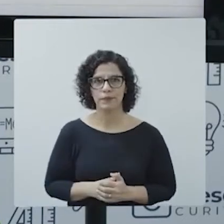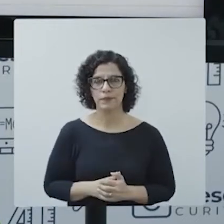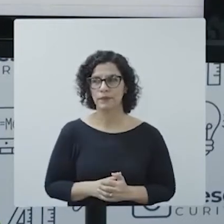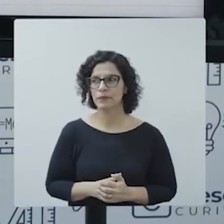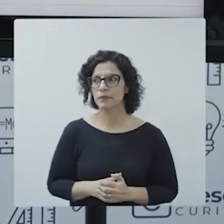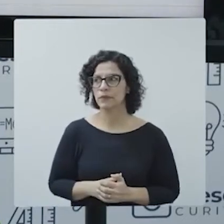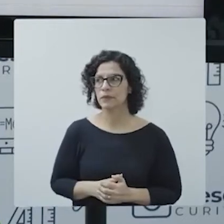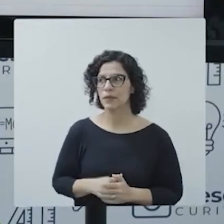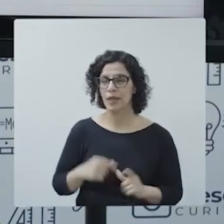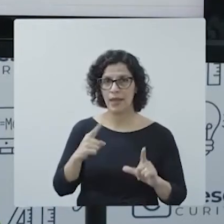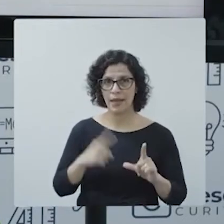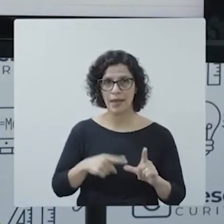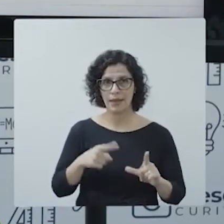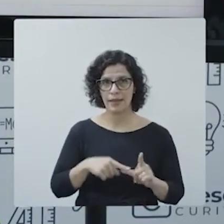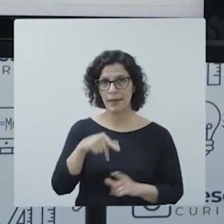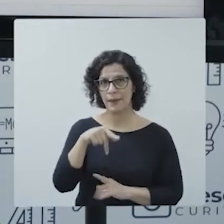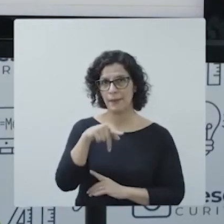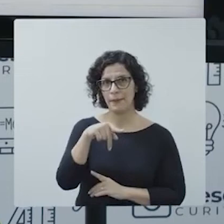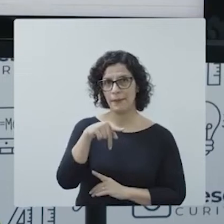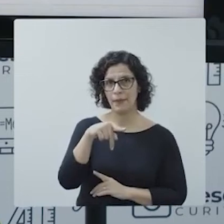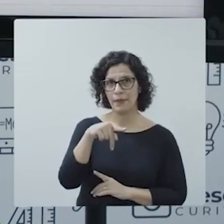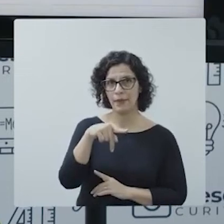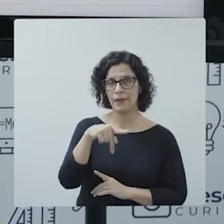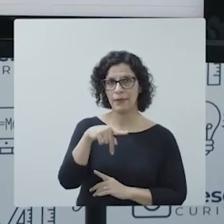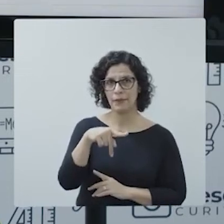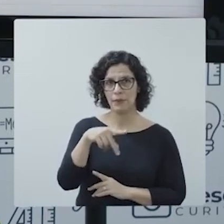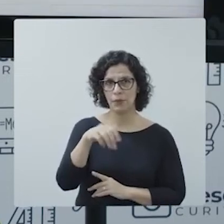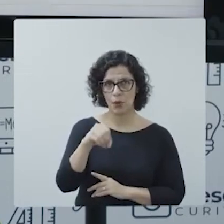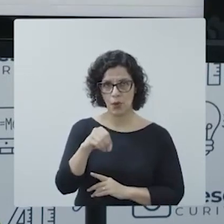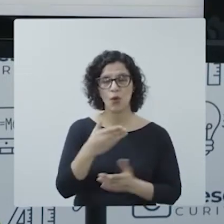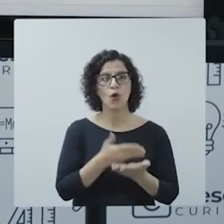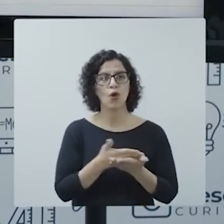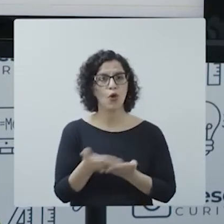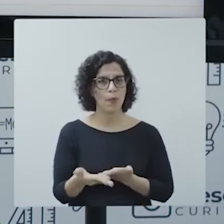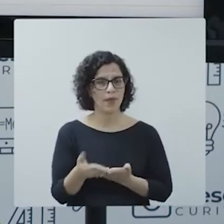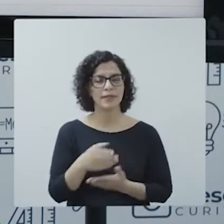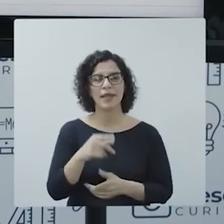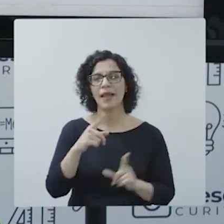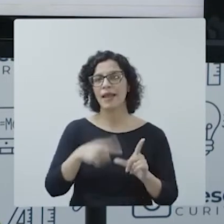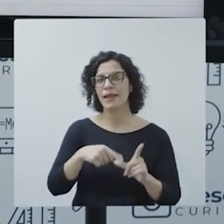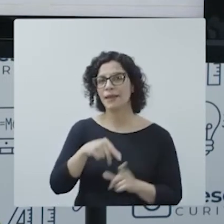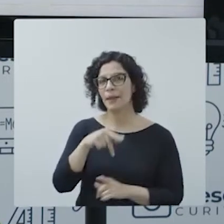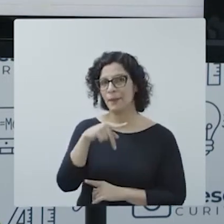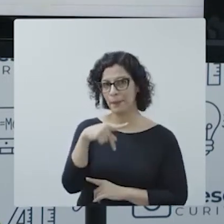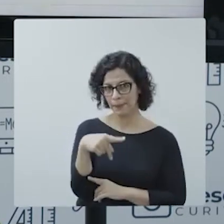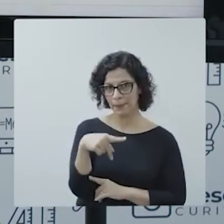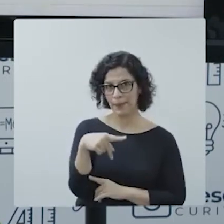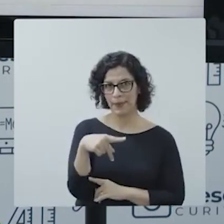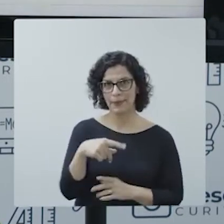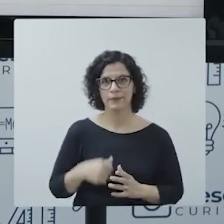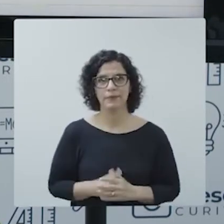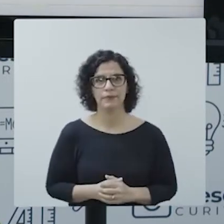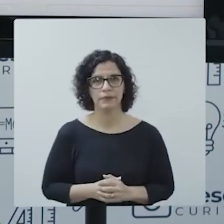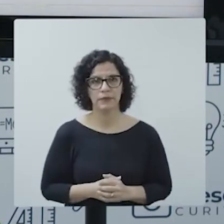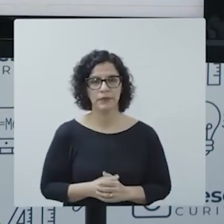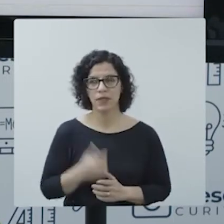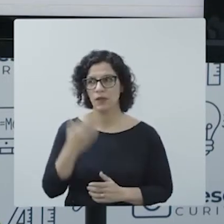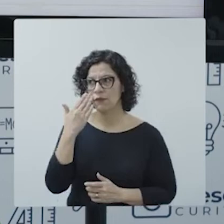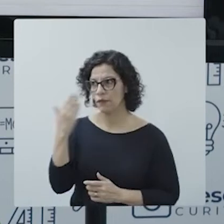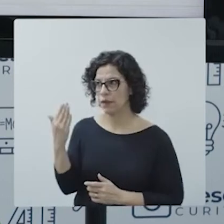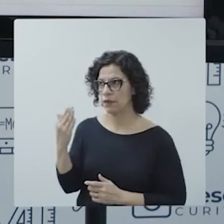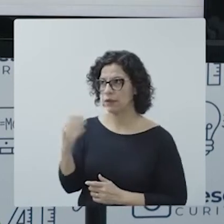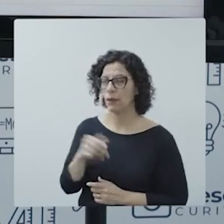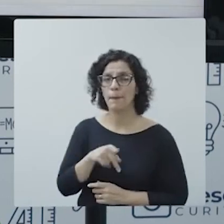Começa com a sílaba po começa com a letrinha P. P